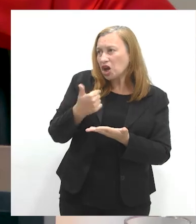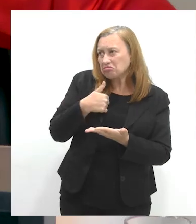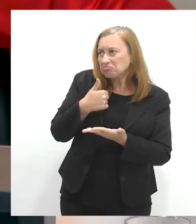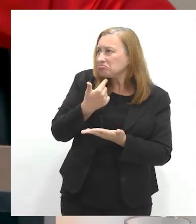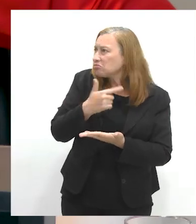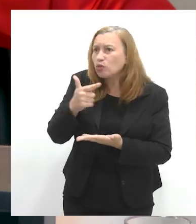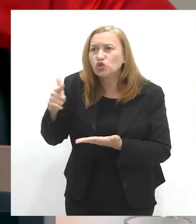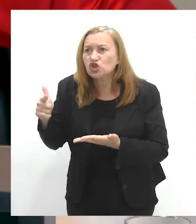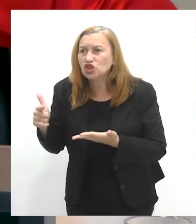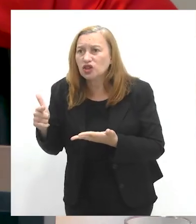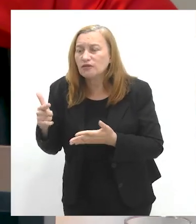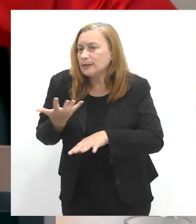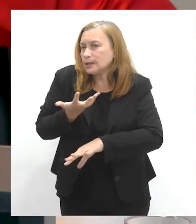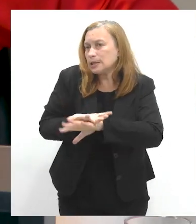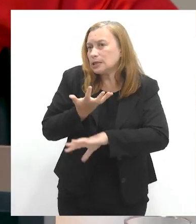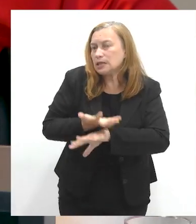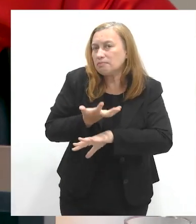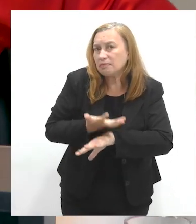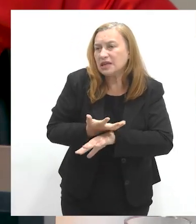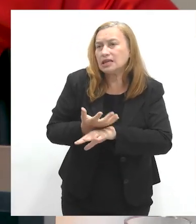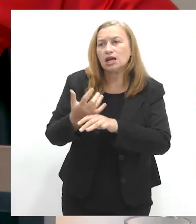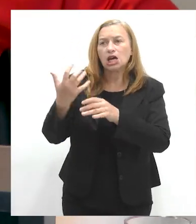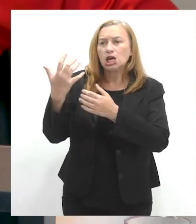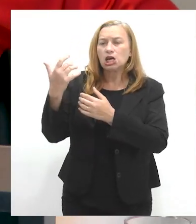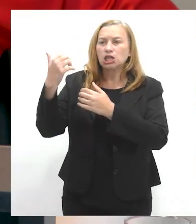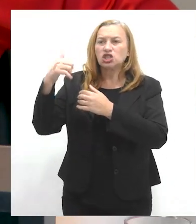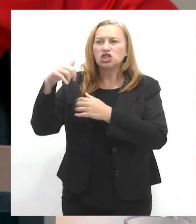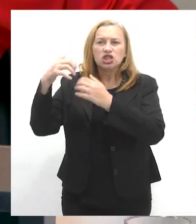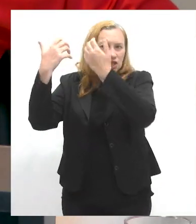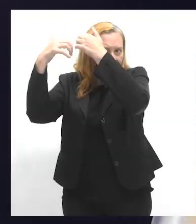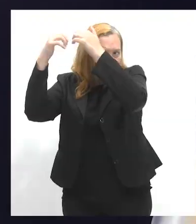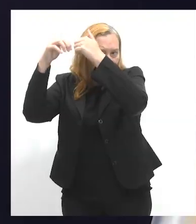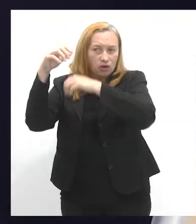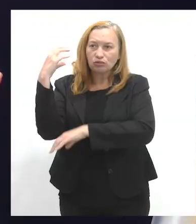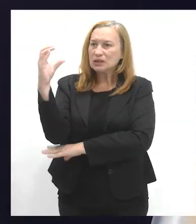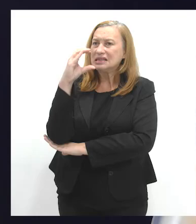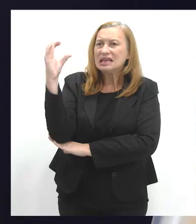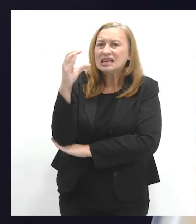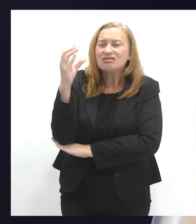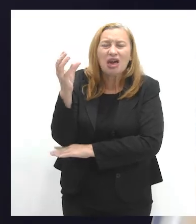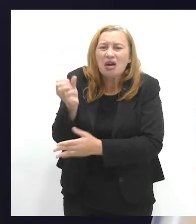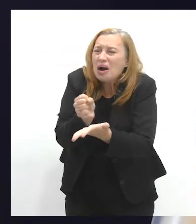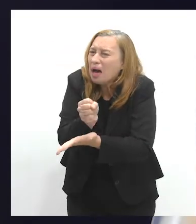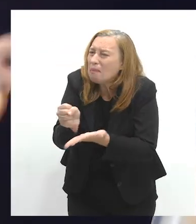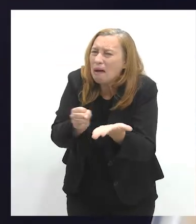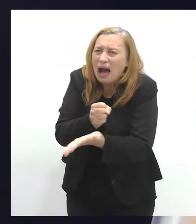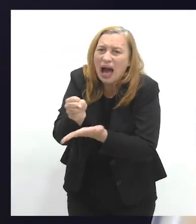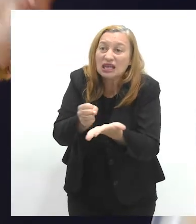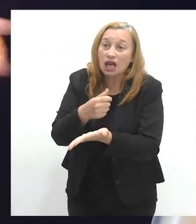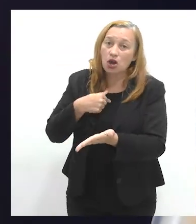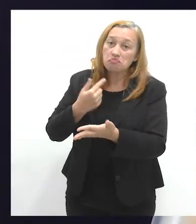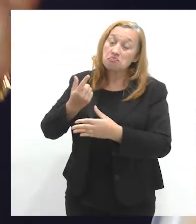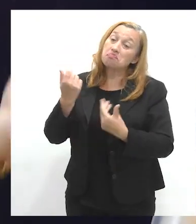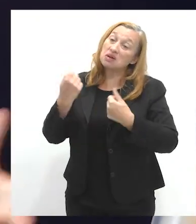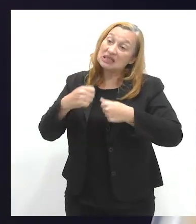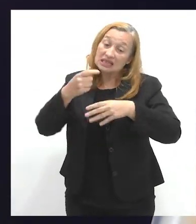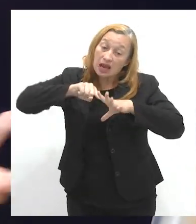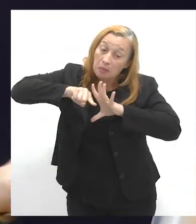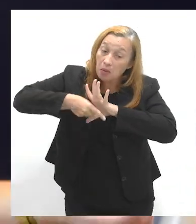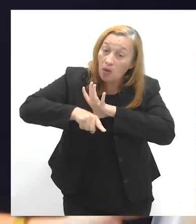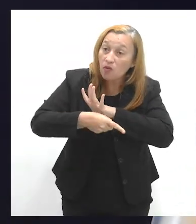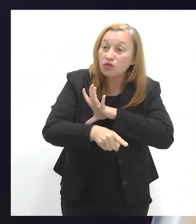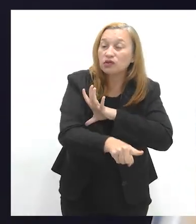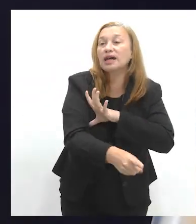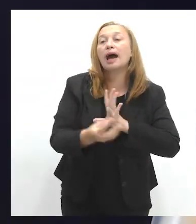tive essas. Especialização em ess- neurociência, nada Não, disso. é algo muito raso. Eu fui me especializando ao longo do caminho e